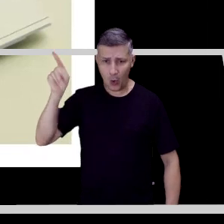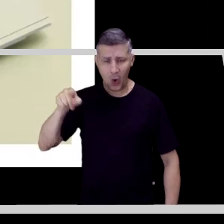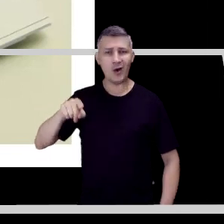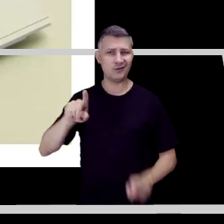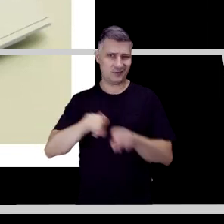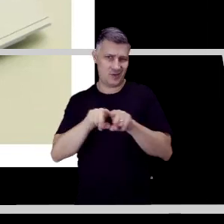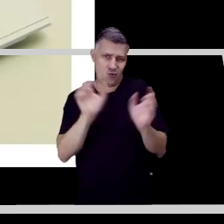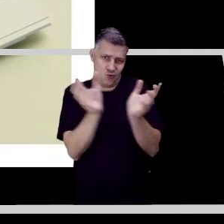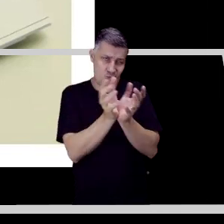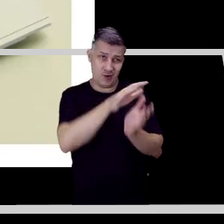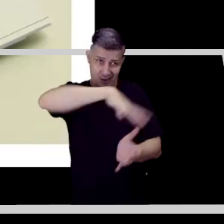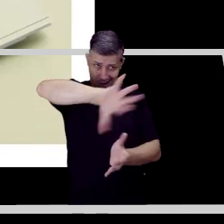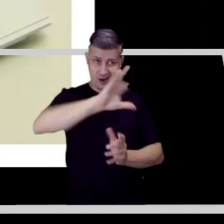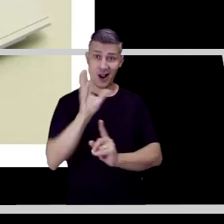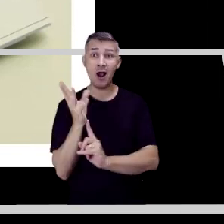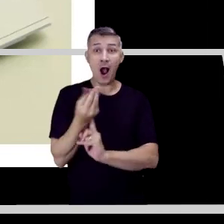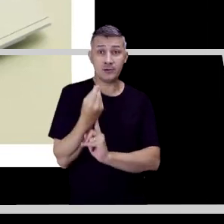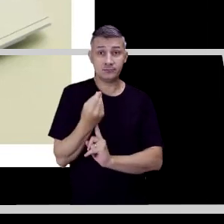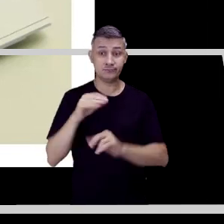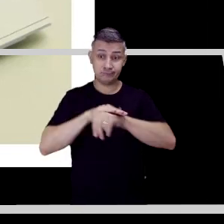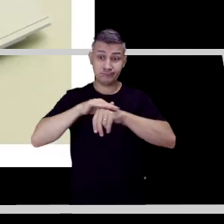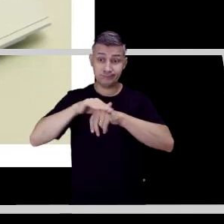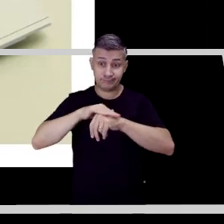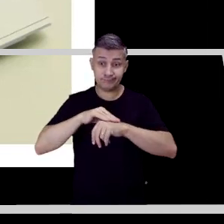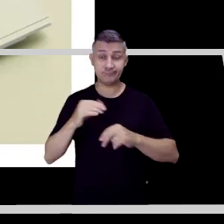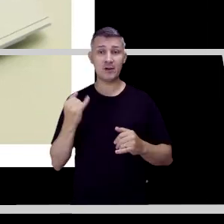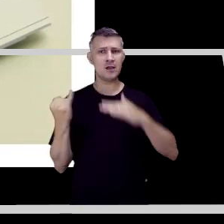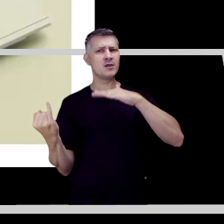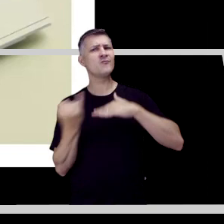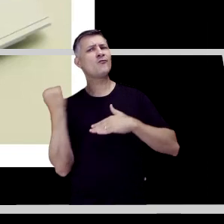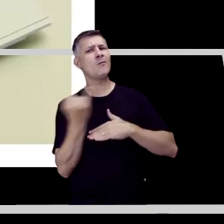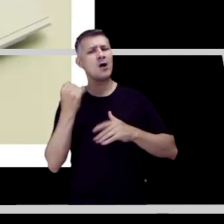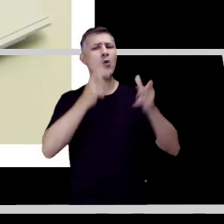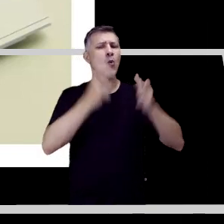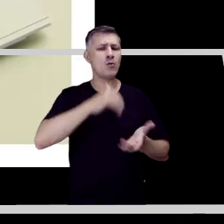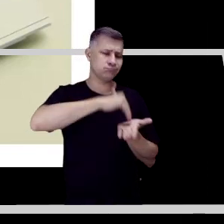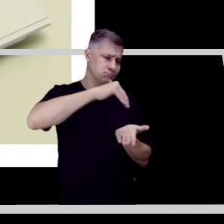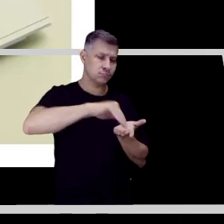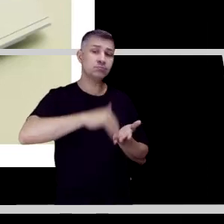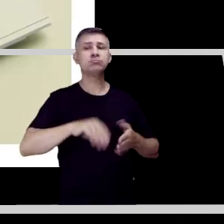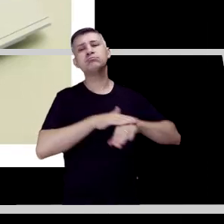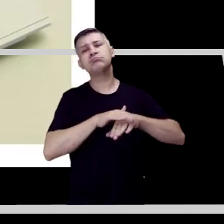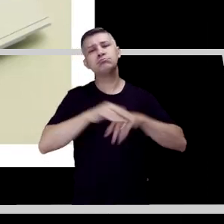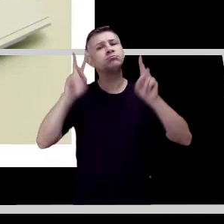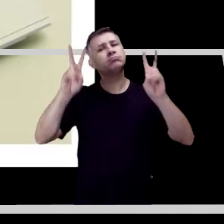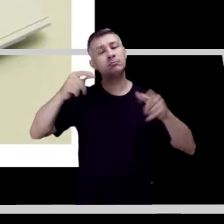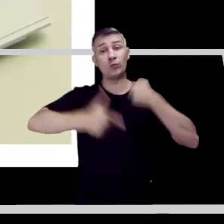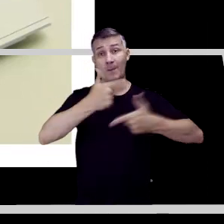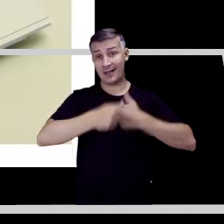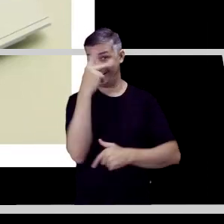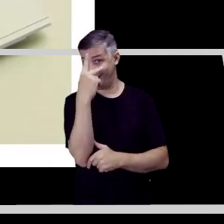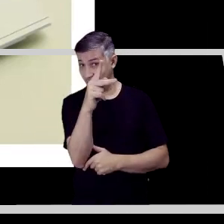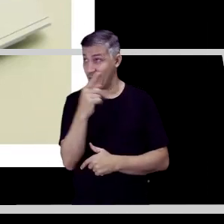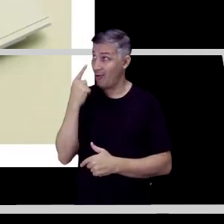mas artistas ou membros da cena cultural, para ter uma conversa extremamente informal, no espaço do escritório mesmo, sobre o trabalho